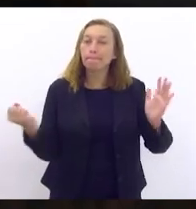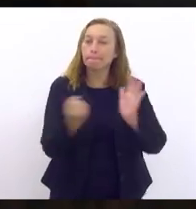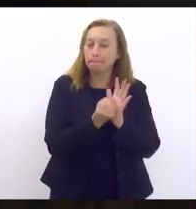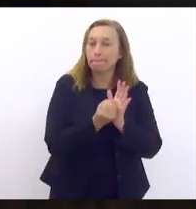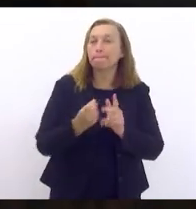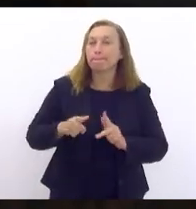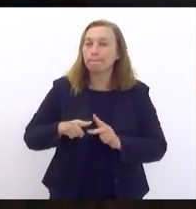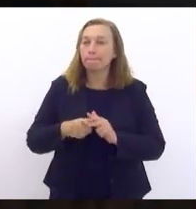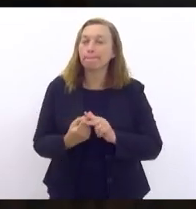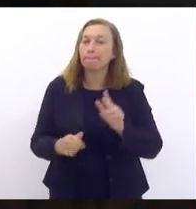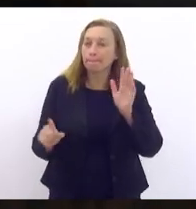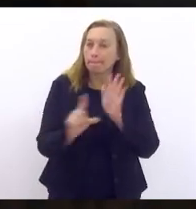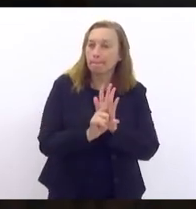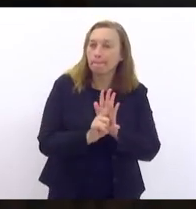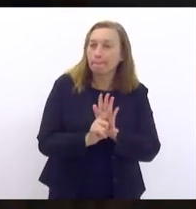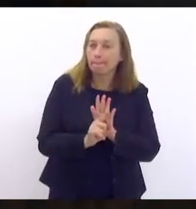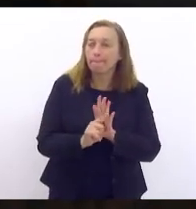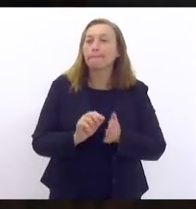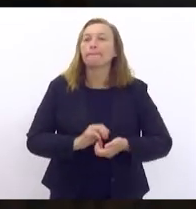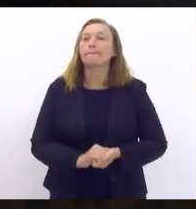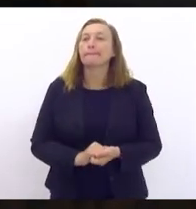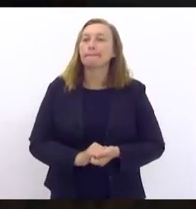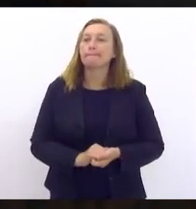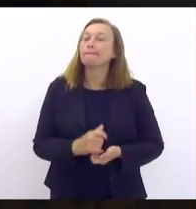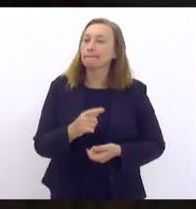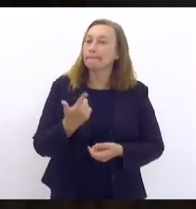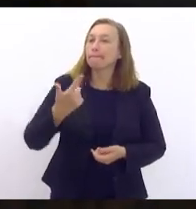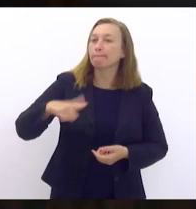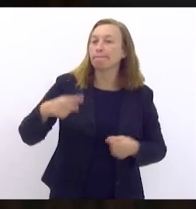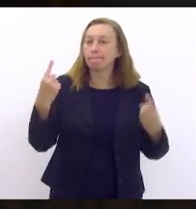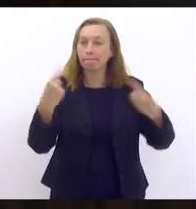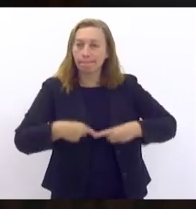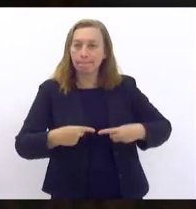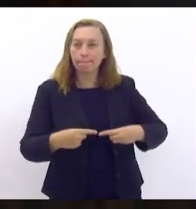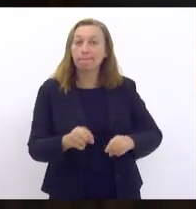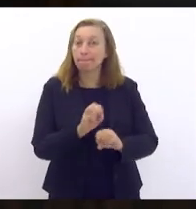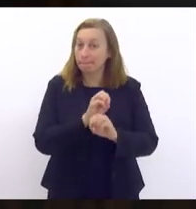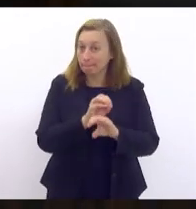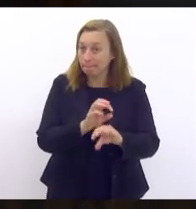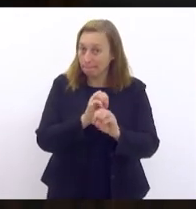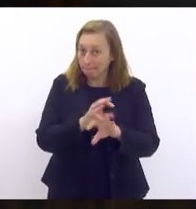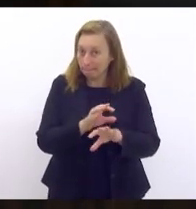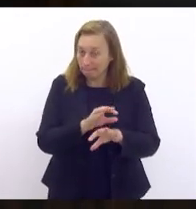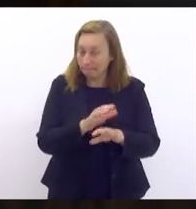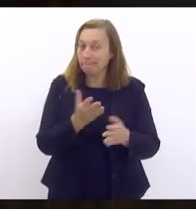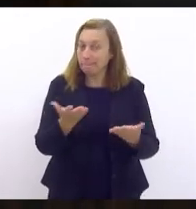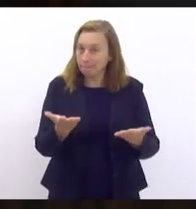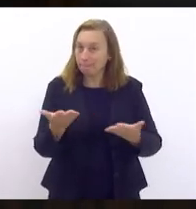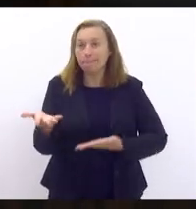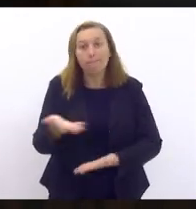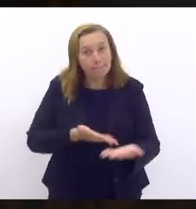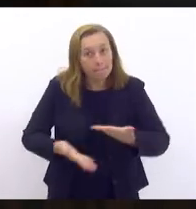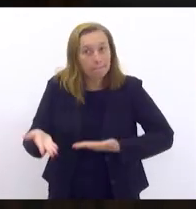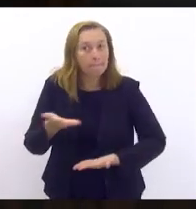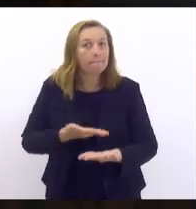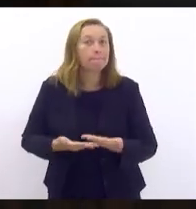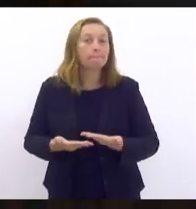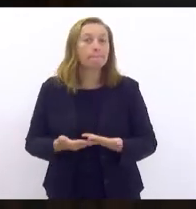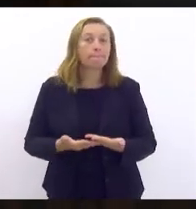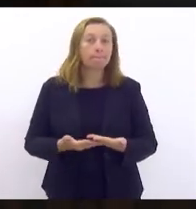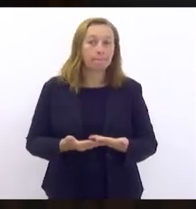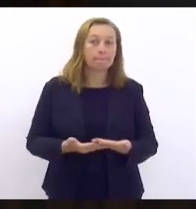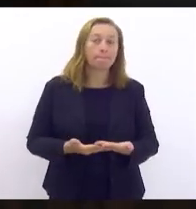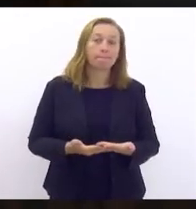a regulamentação dessa lei é nós temos aí outros Desafios que é a educação a parceria Ampla